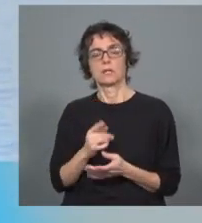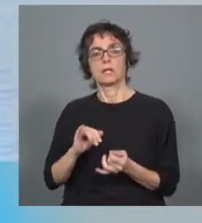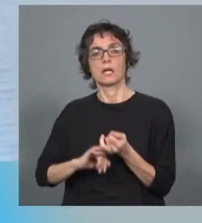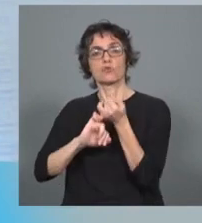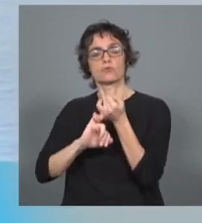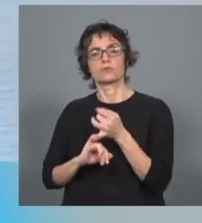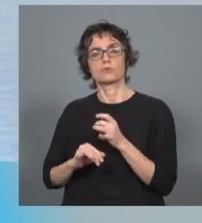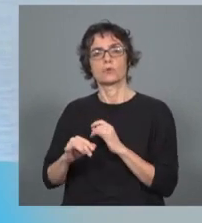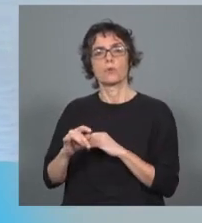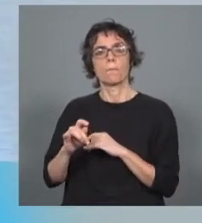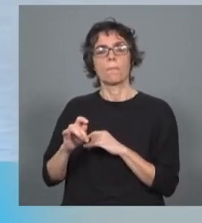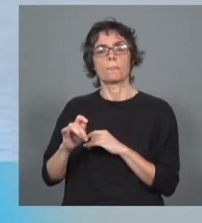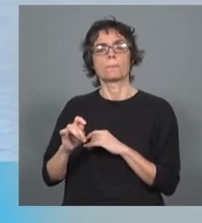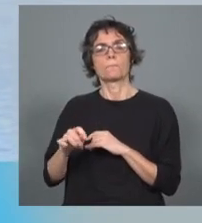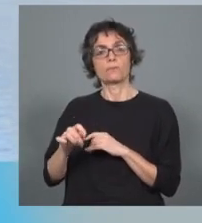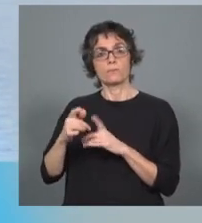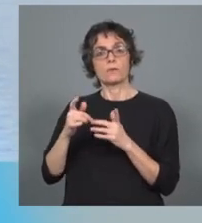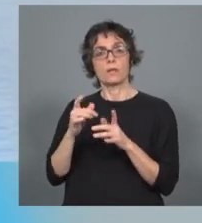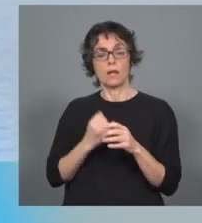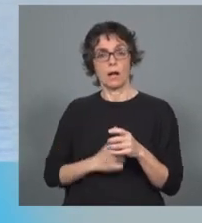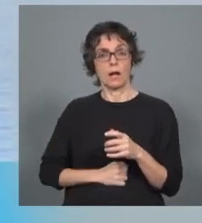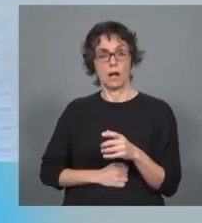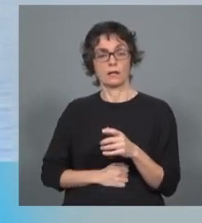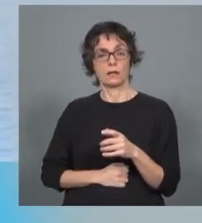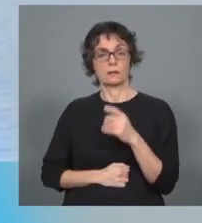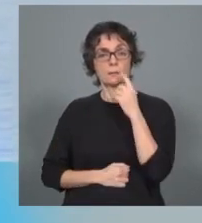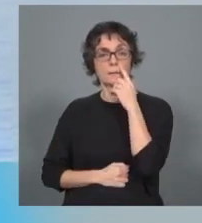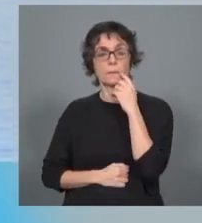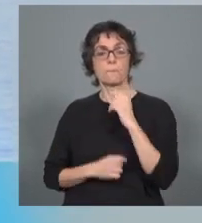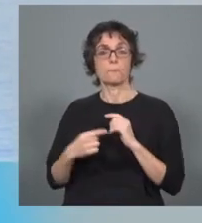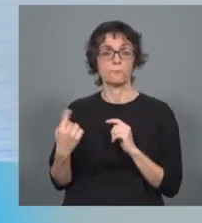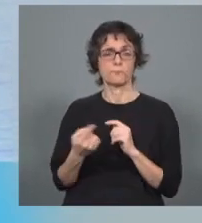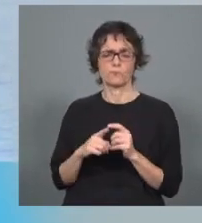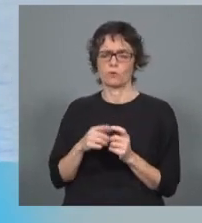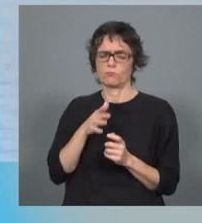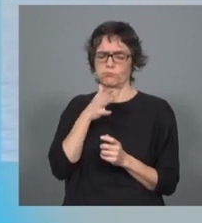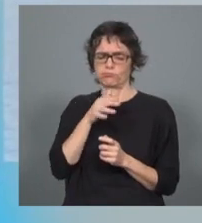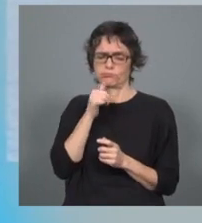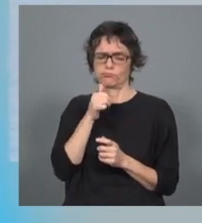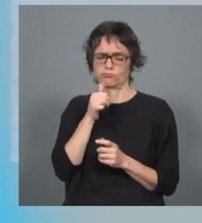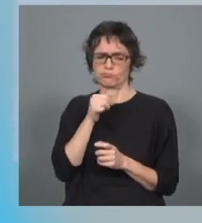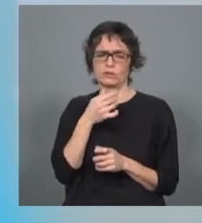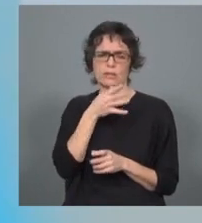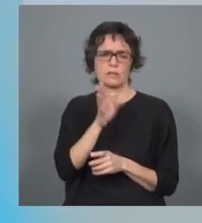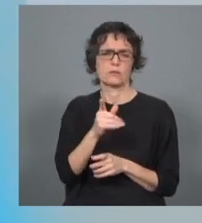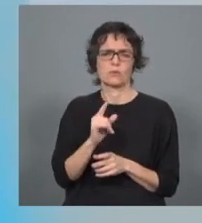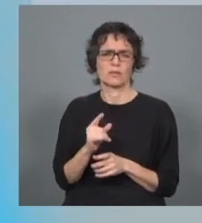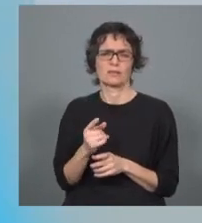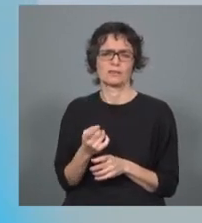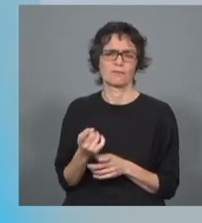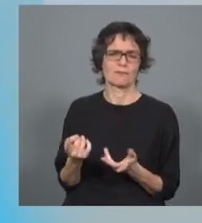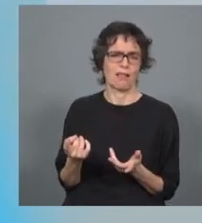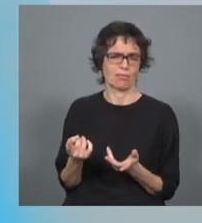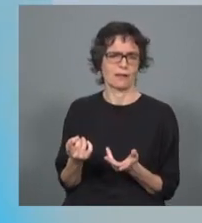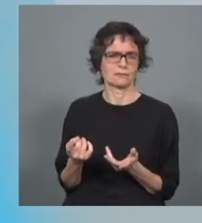fez questão de dizer durante as campanhas eleitorais, temos aqui, diria eu, talvez a expressão seja um pouco puxada, um bocadinho de déficit de